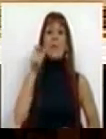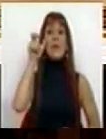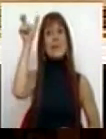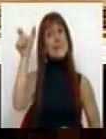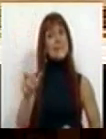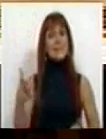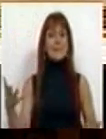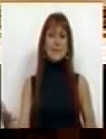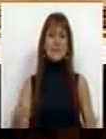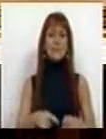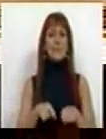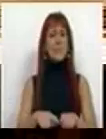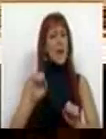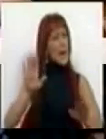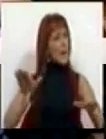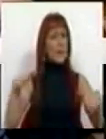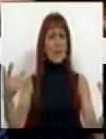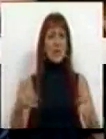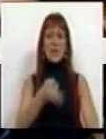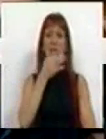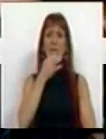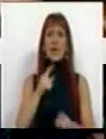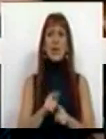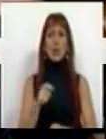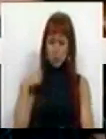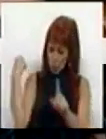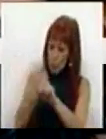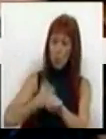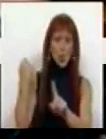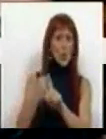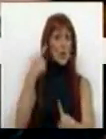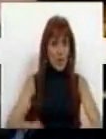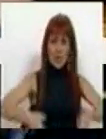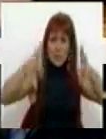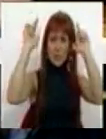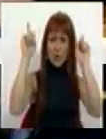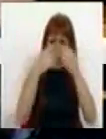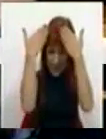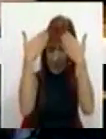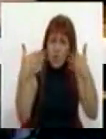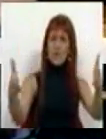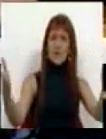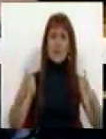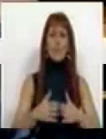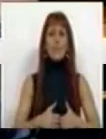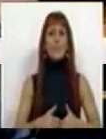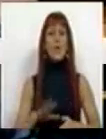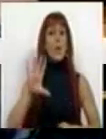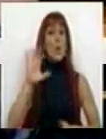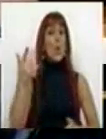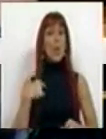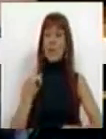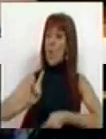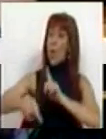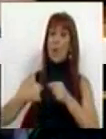antónio almeida santos é em primeiro lugar falar de um lutador pela liberdade pela democracia quando